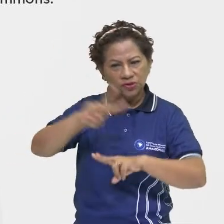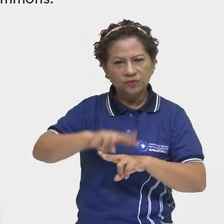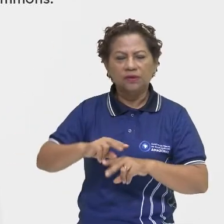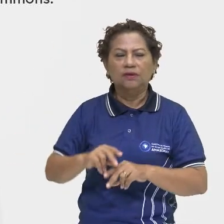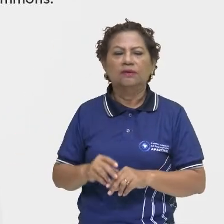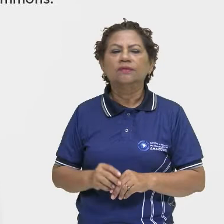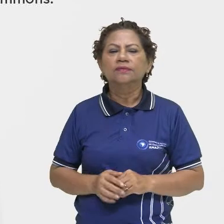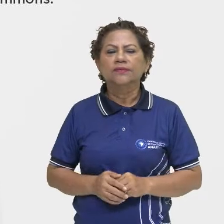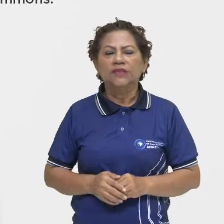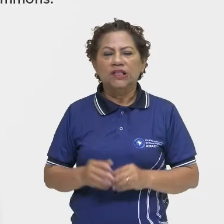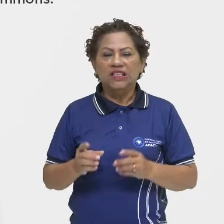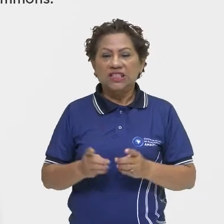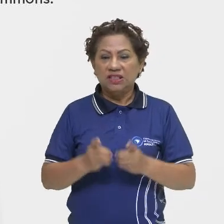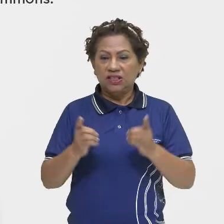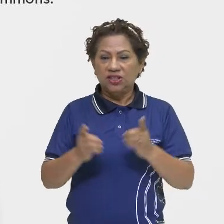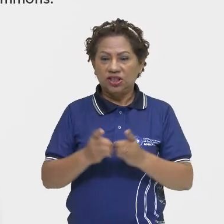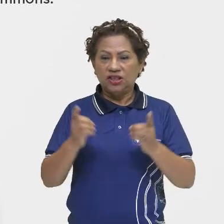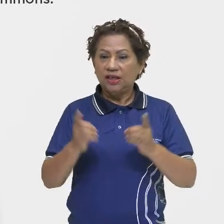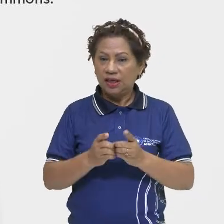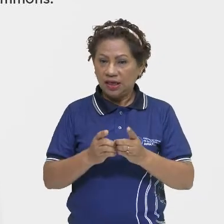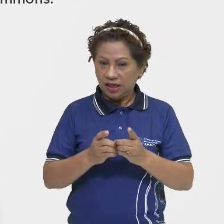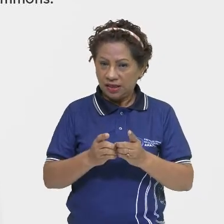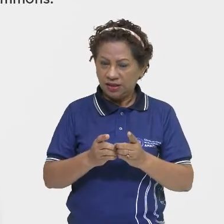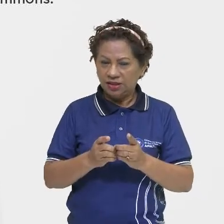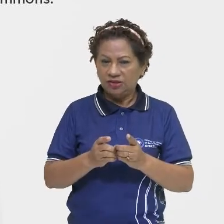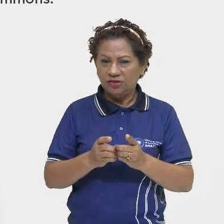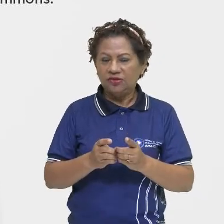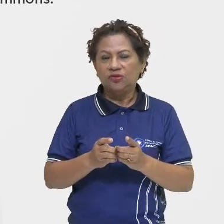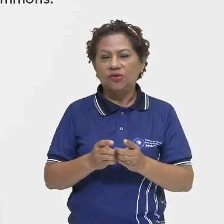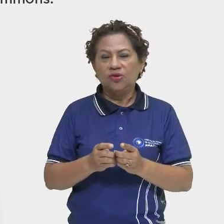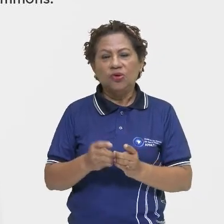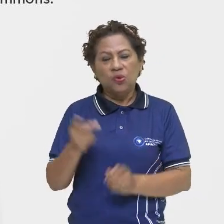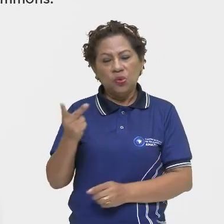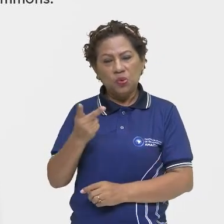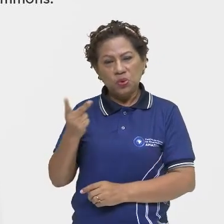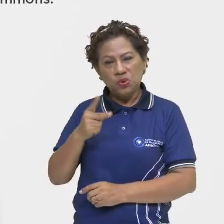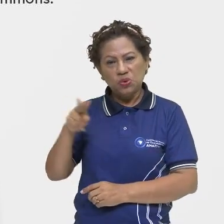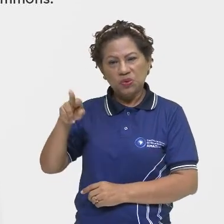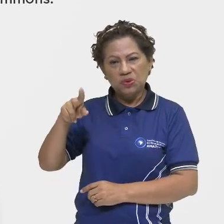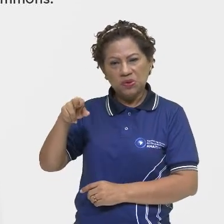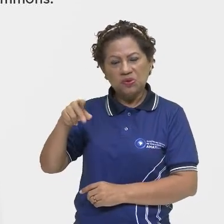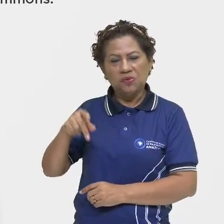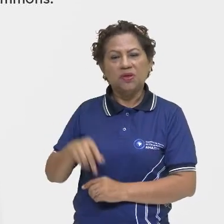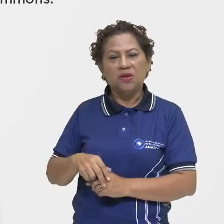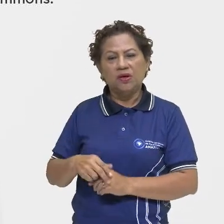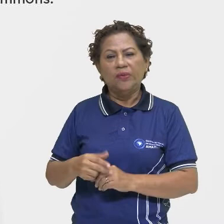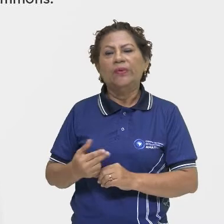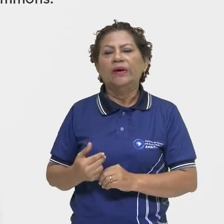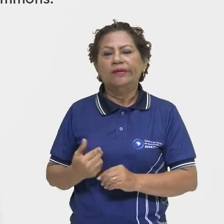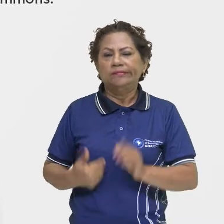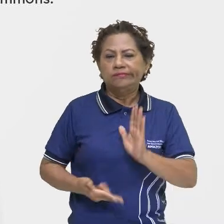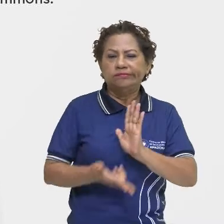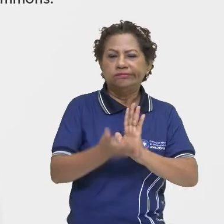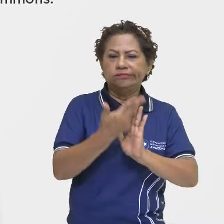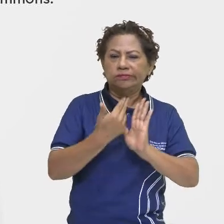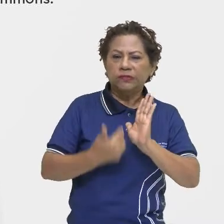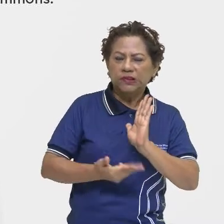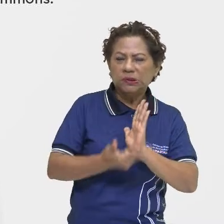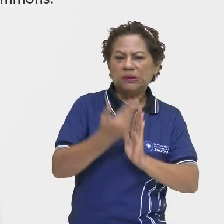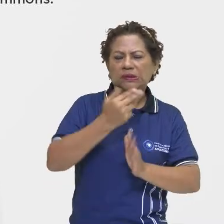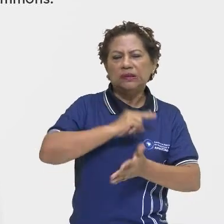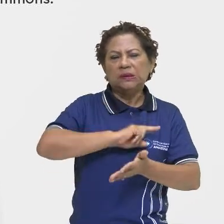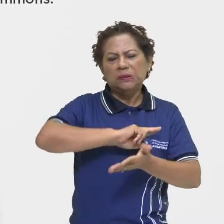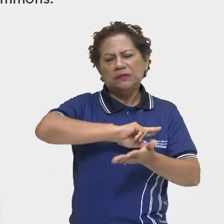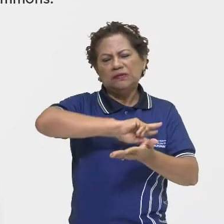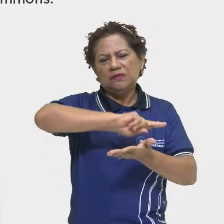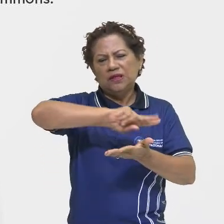Os artistas retratam cenas do cotidiano. Suas obras já foram expostas em alguns